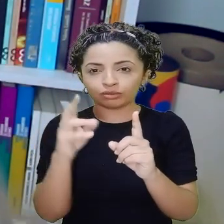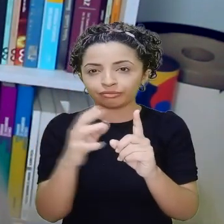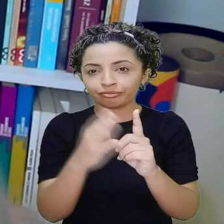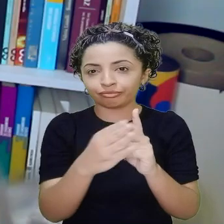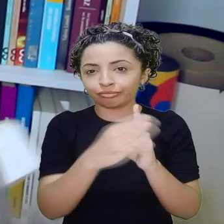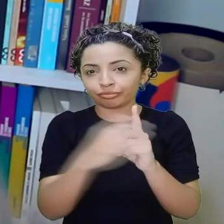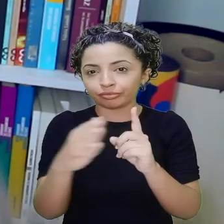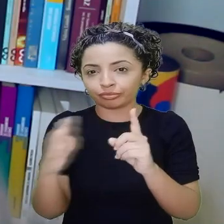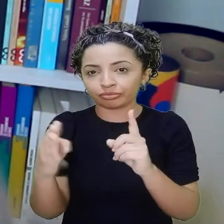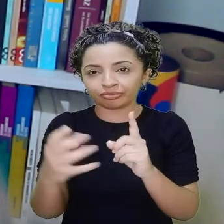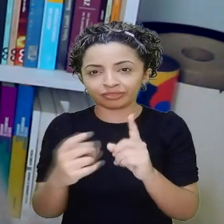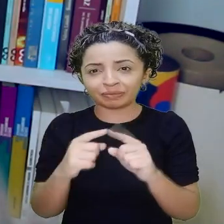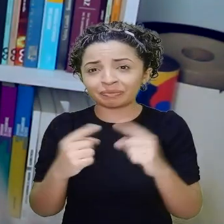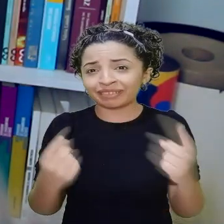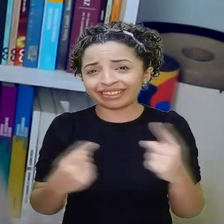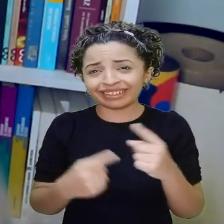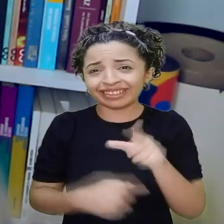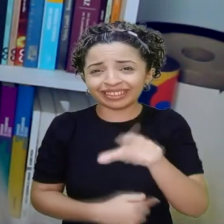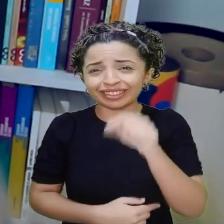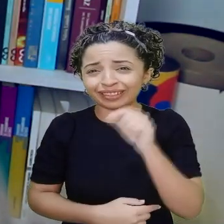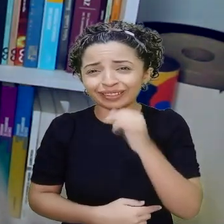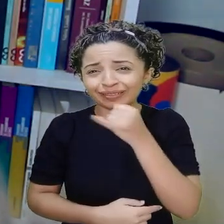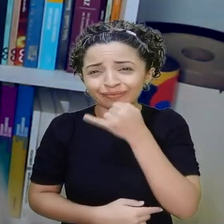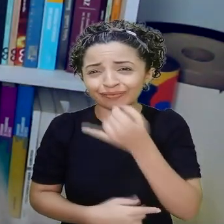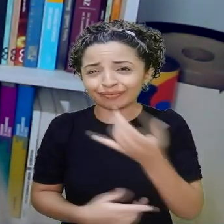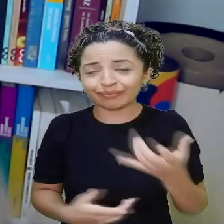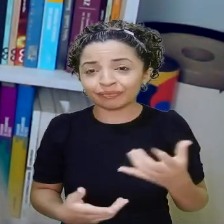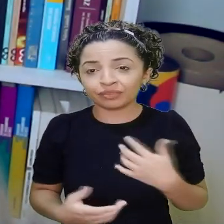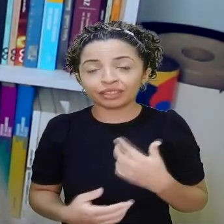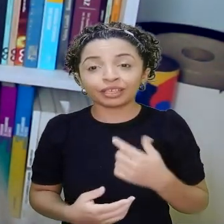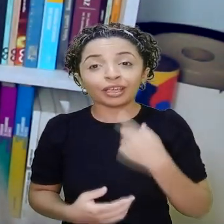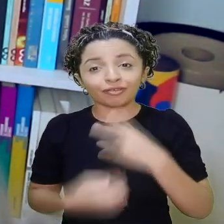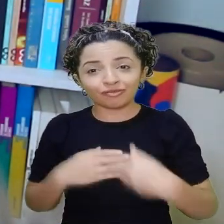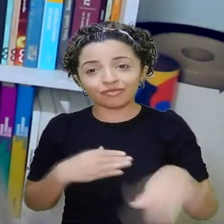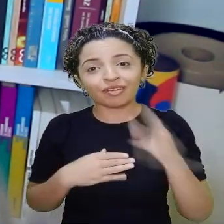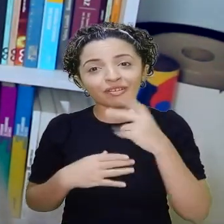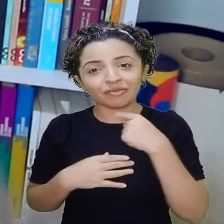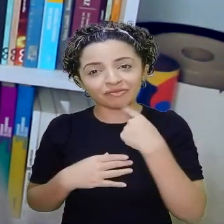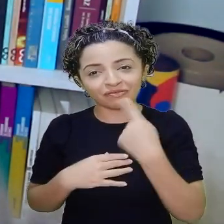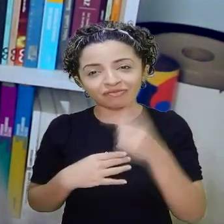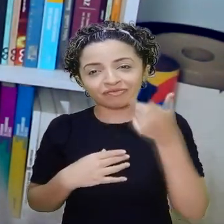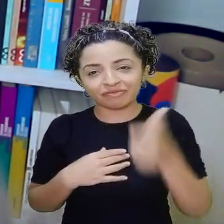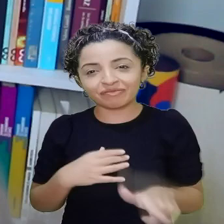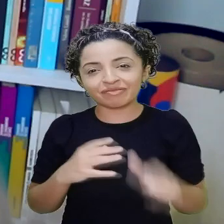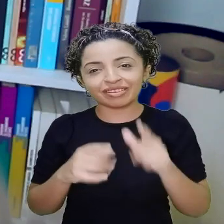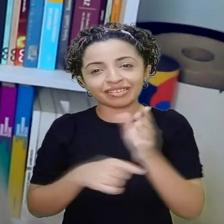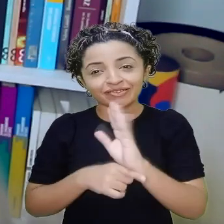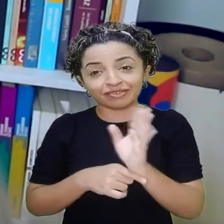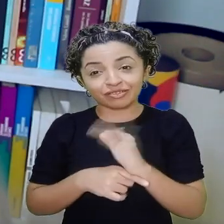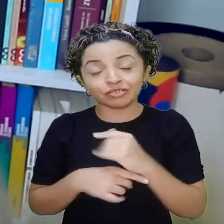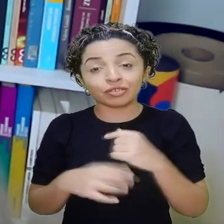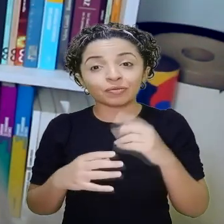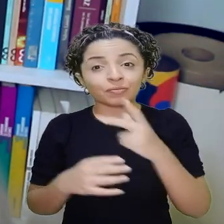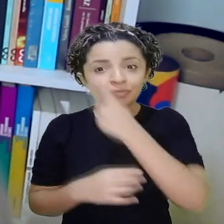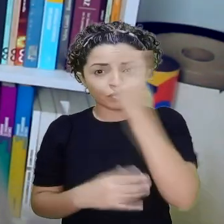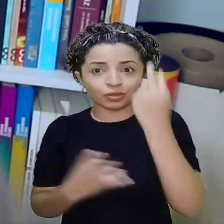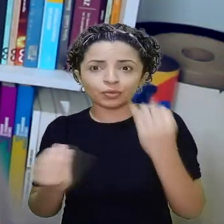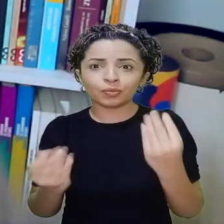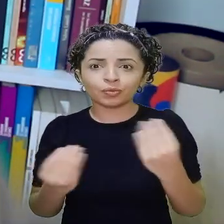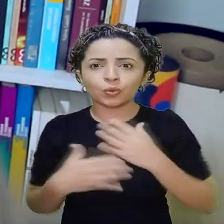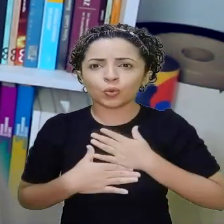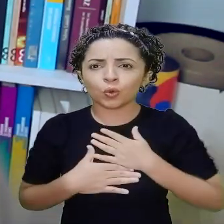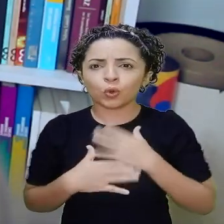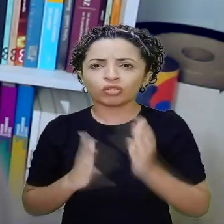achei que foi uma escolha infeliz, mas enfim, eu vou falar um pouco mais num vídeo em breve aqui. Eu sei que tem muita gente que gosta desse livro, mas pra